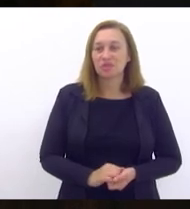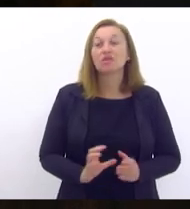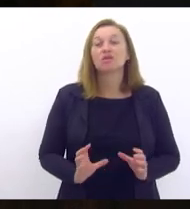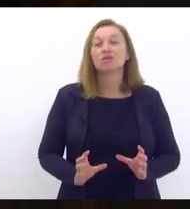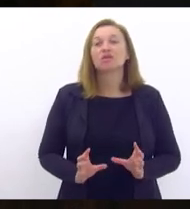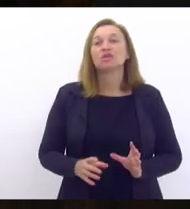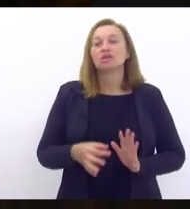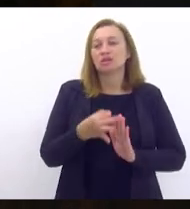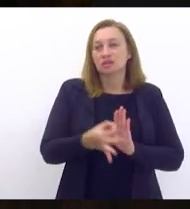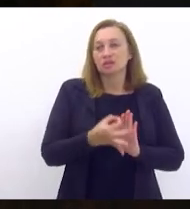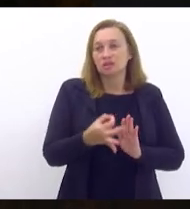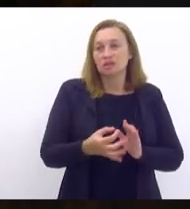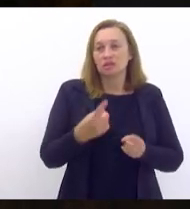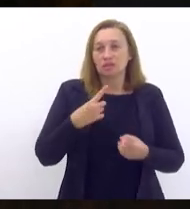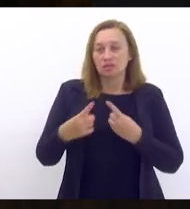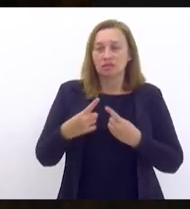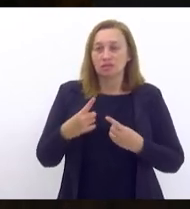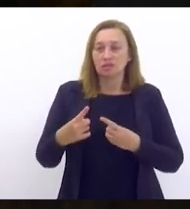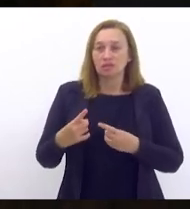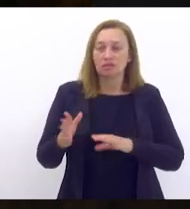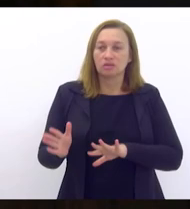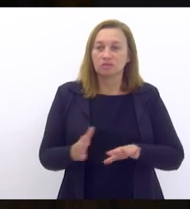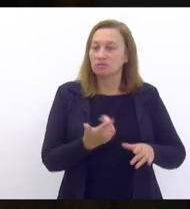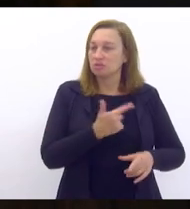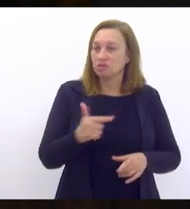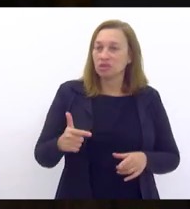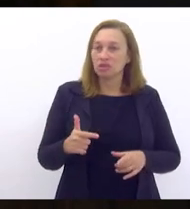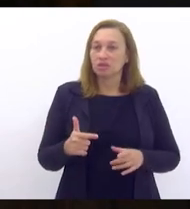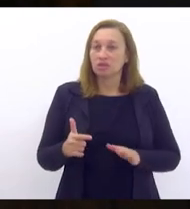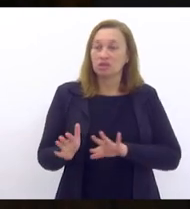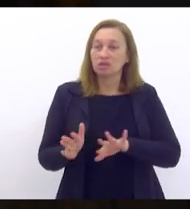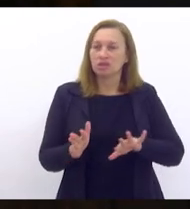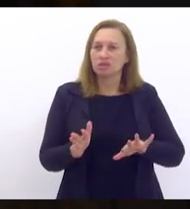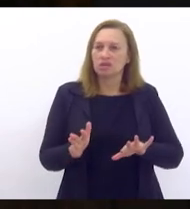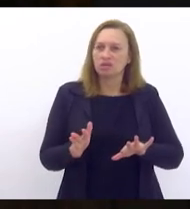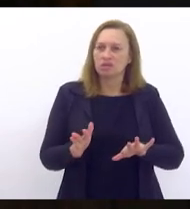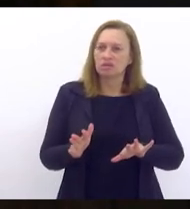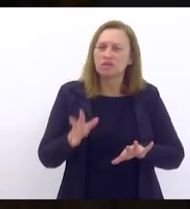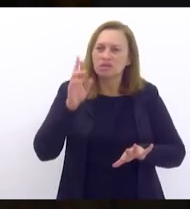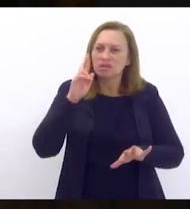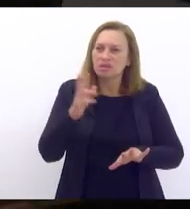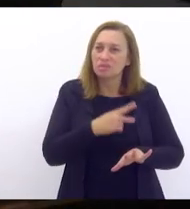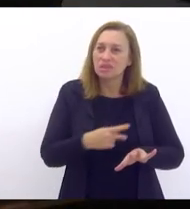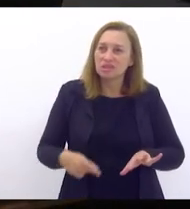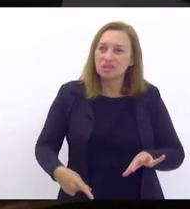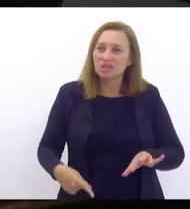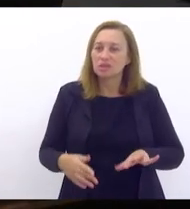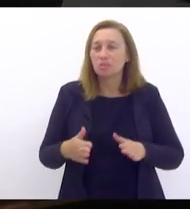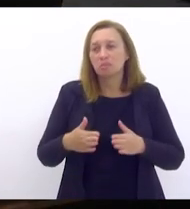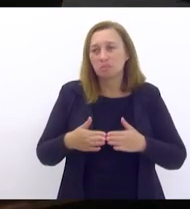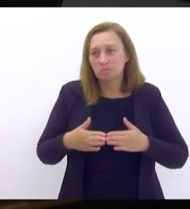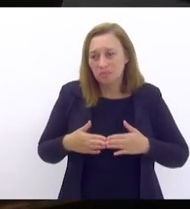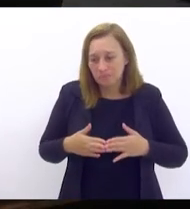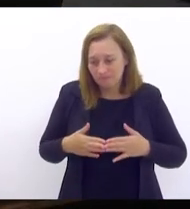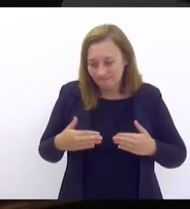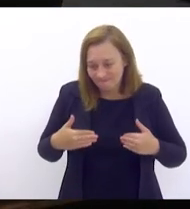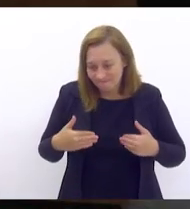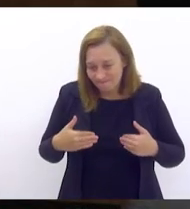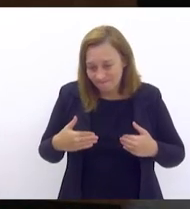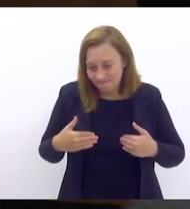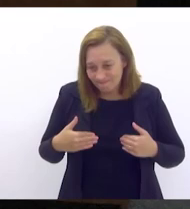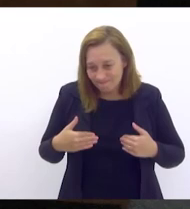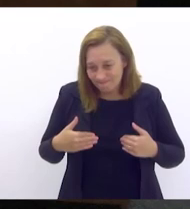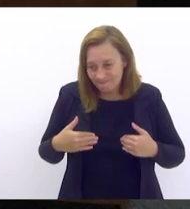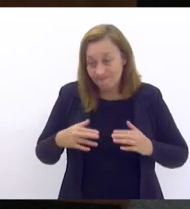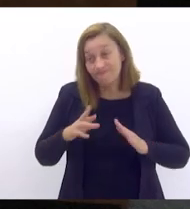Com os pareceres emitidos, em discussão, não havendo quem queira discutir, encerrada a discussão. A senhora permite, como manda